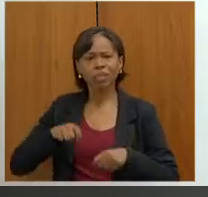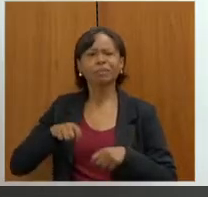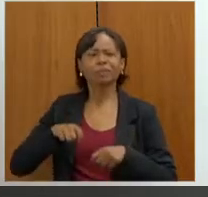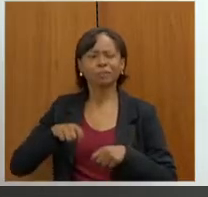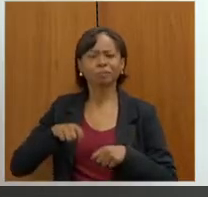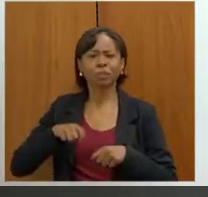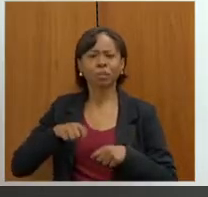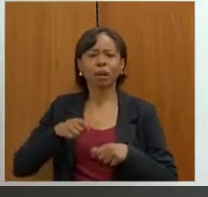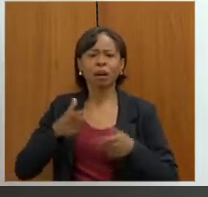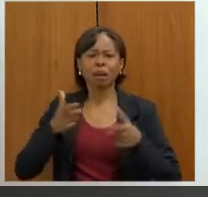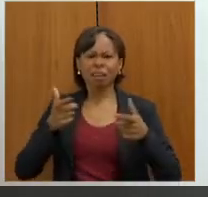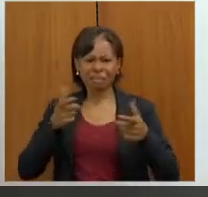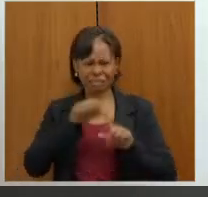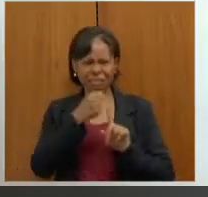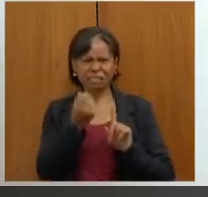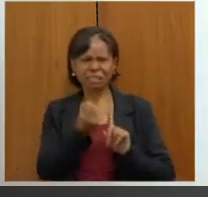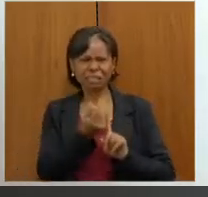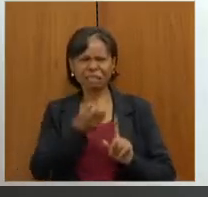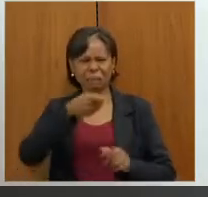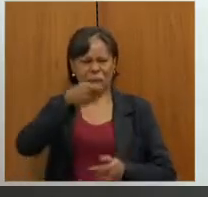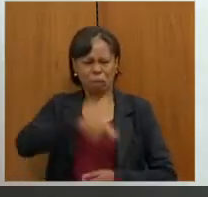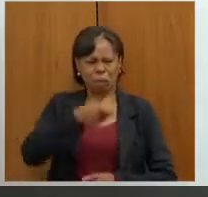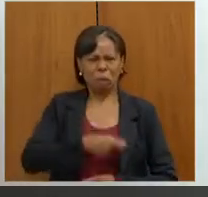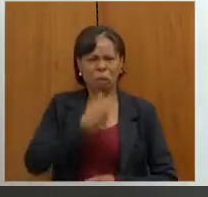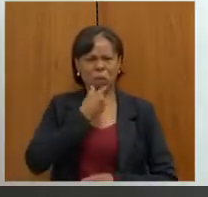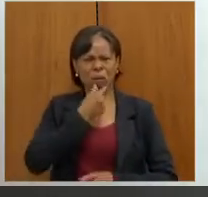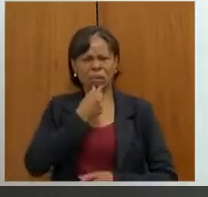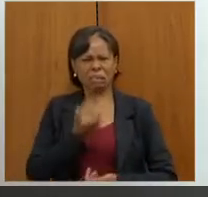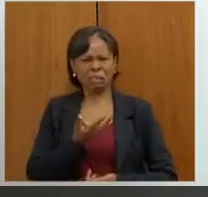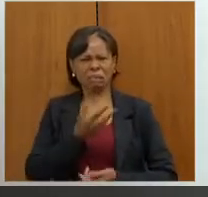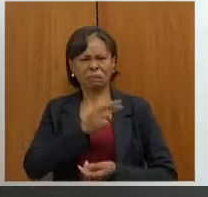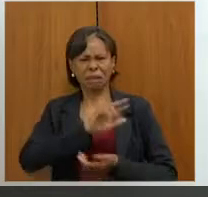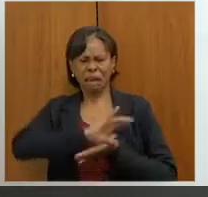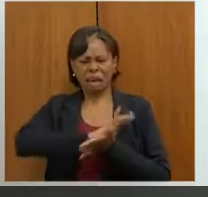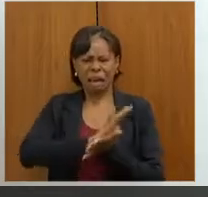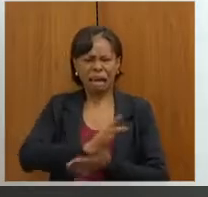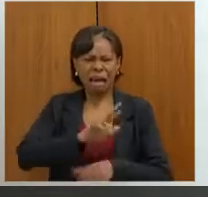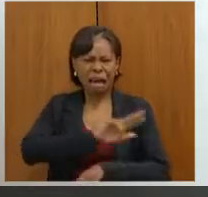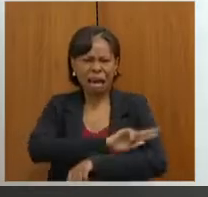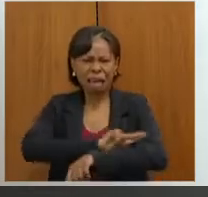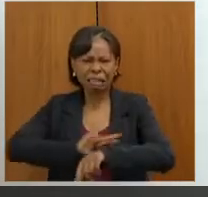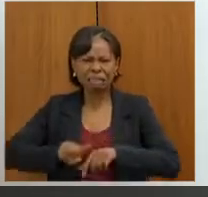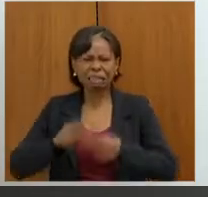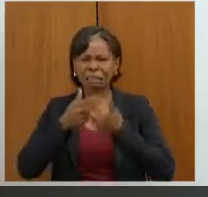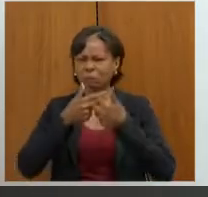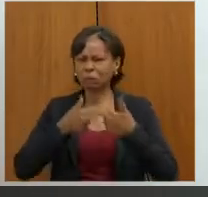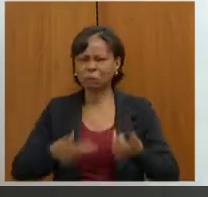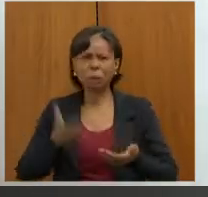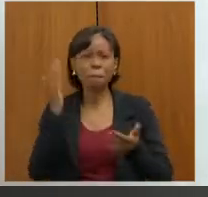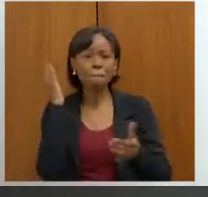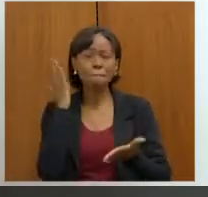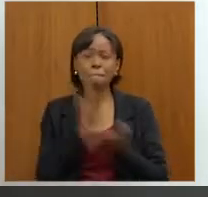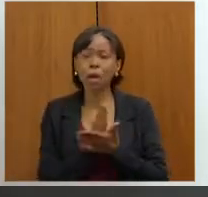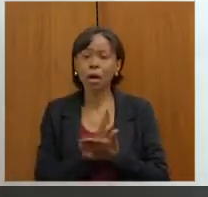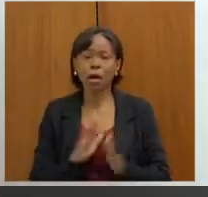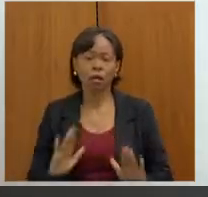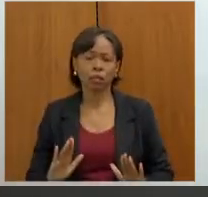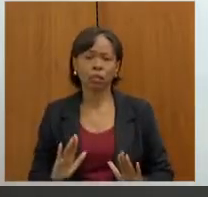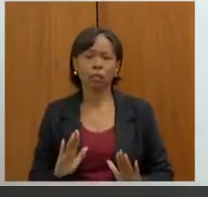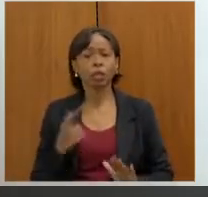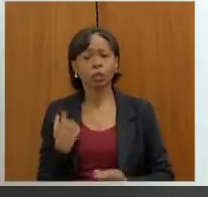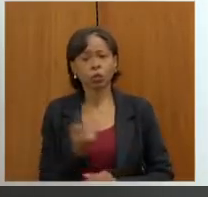patriarcado onde você cismo onde o racismo possam ser banidos e a gente possa construir humanidade e nós mulheres